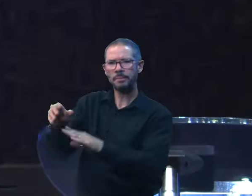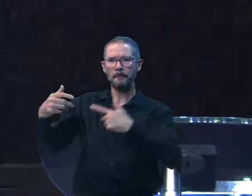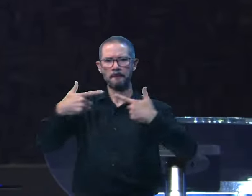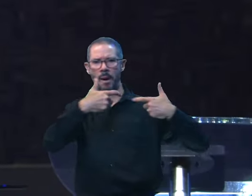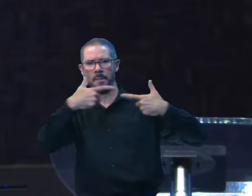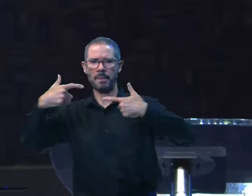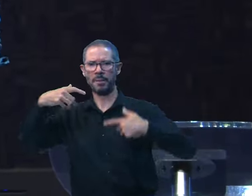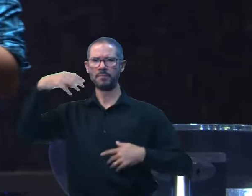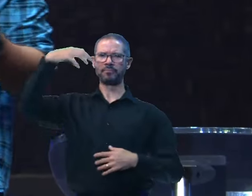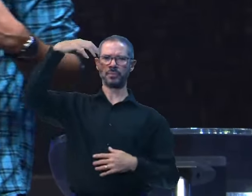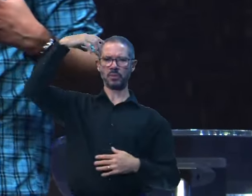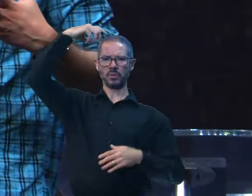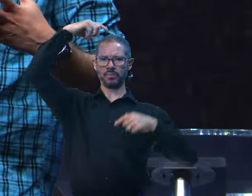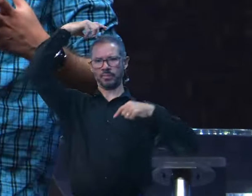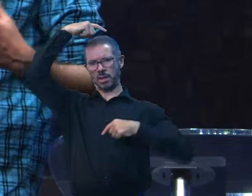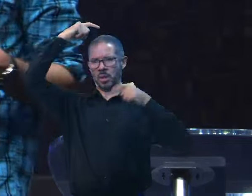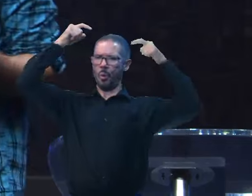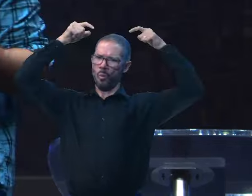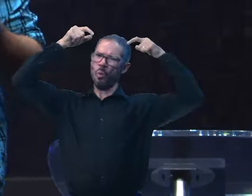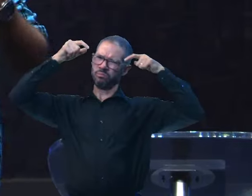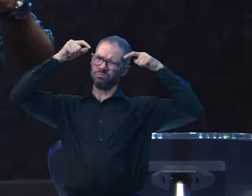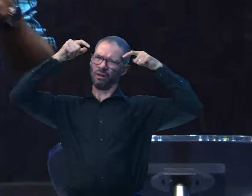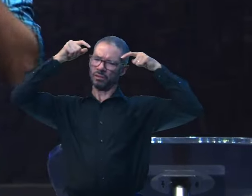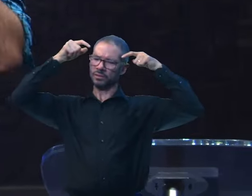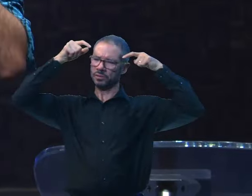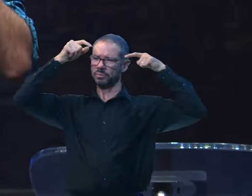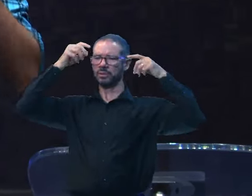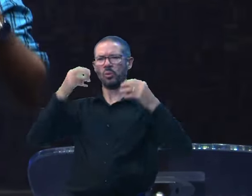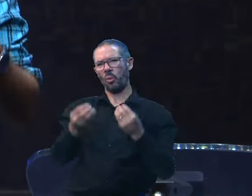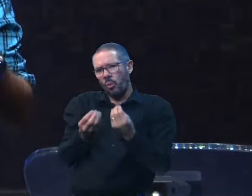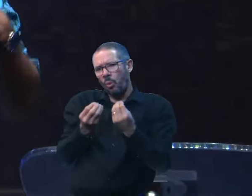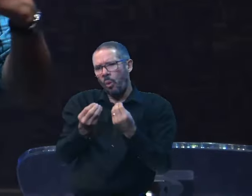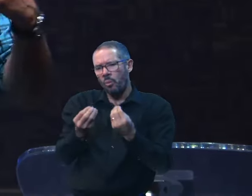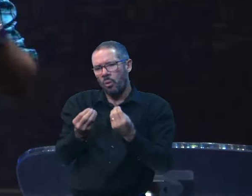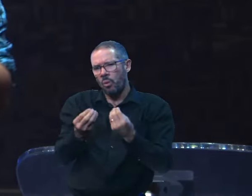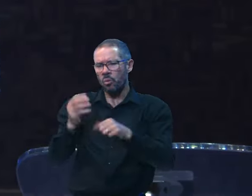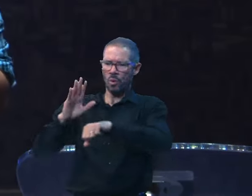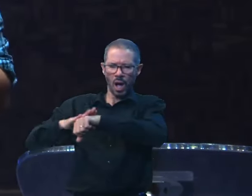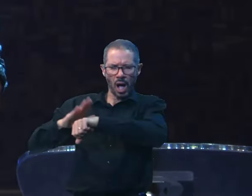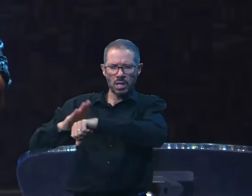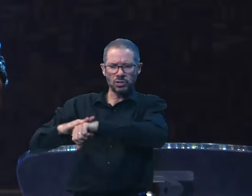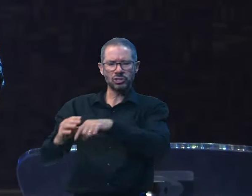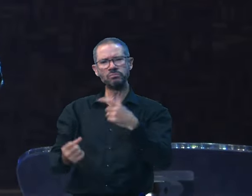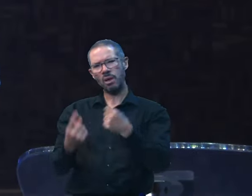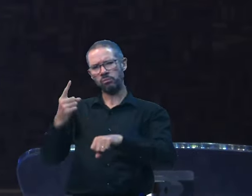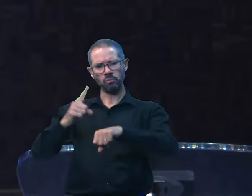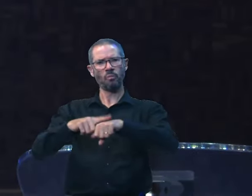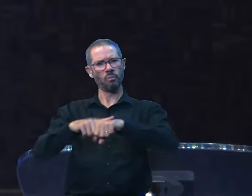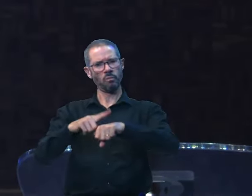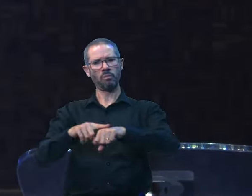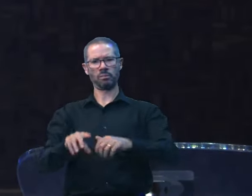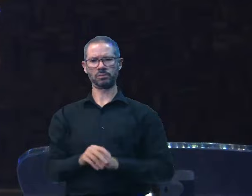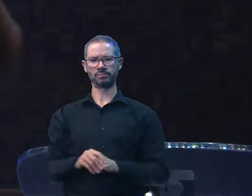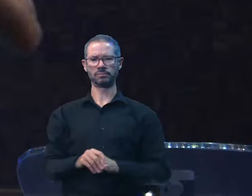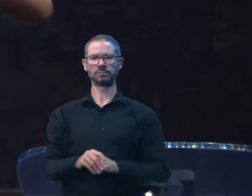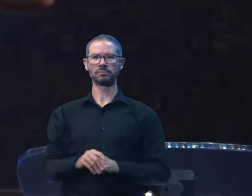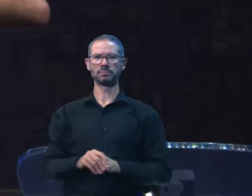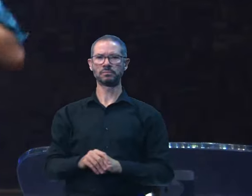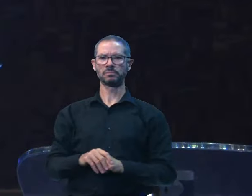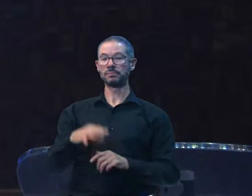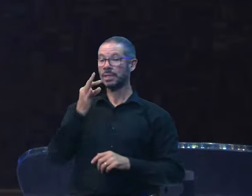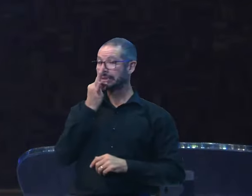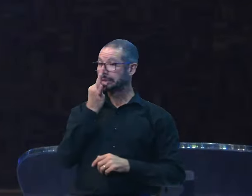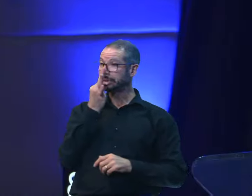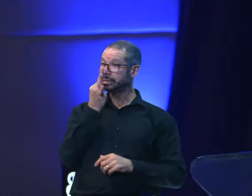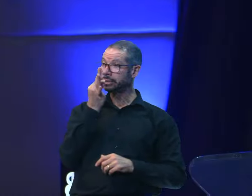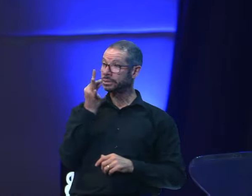príncipe. E ele vai dar dicas de como esse príncipe deve agir em certos momentos. E uma das